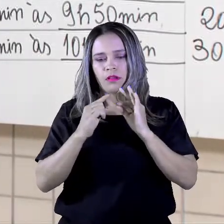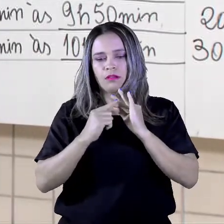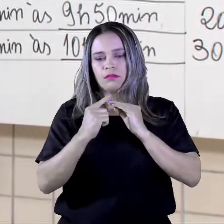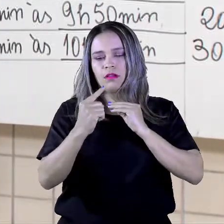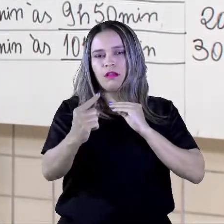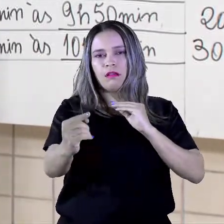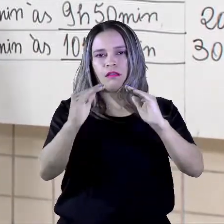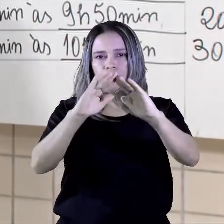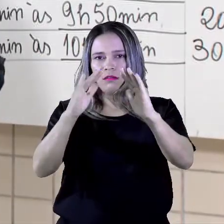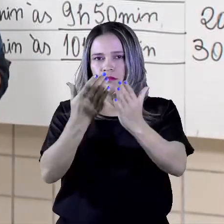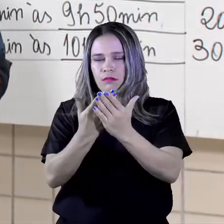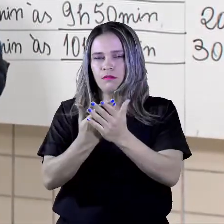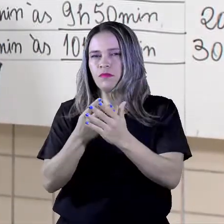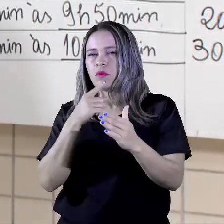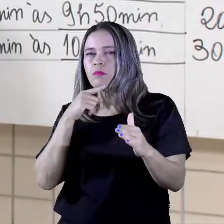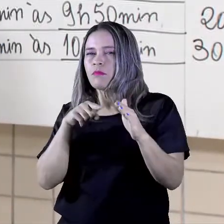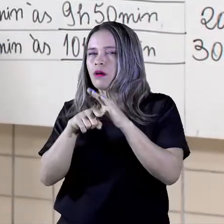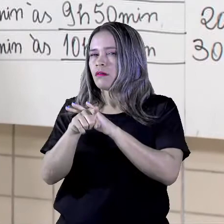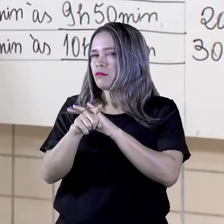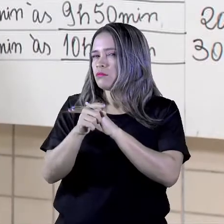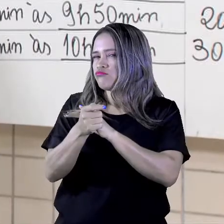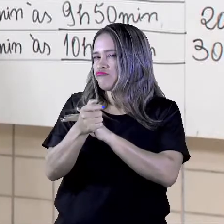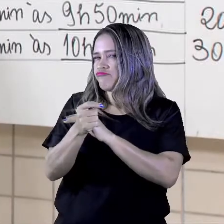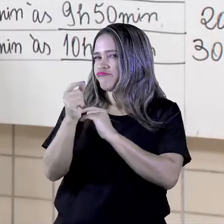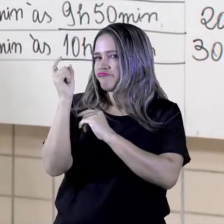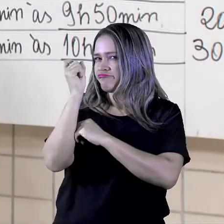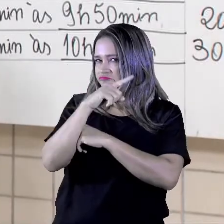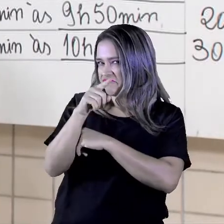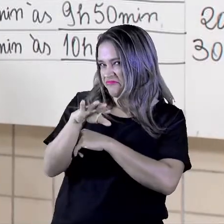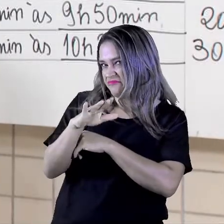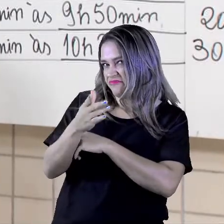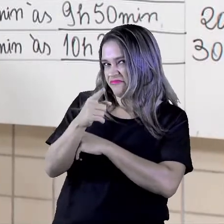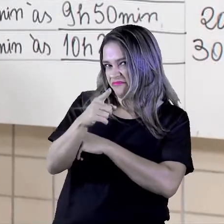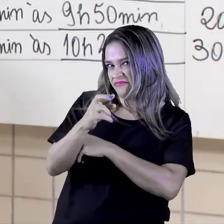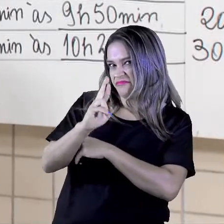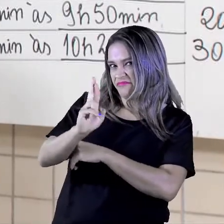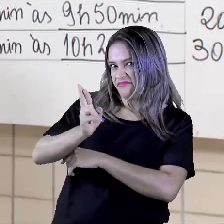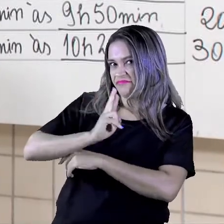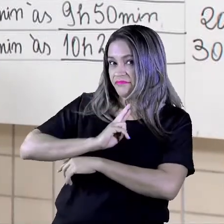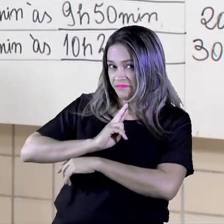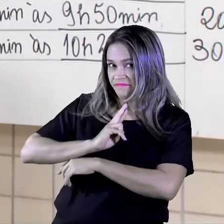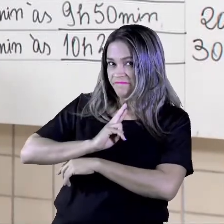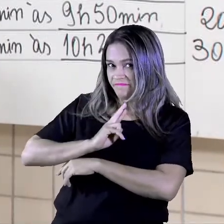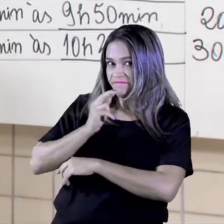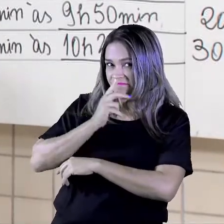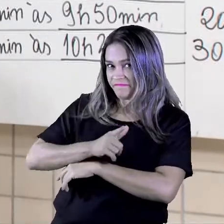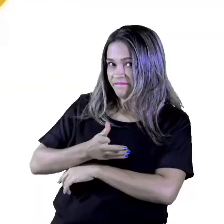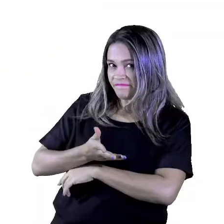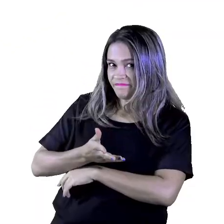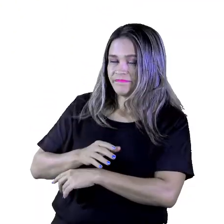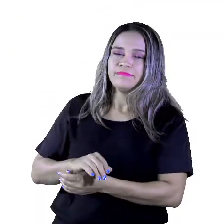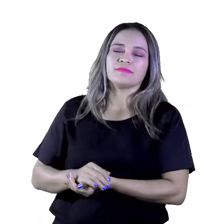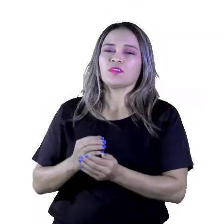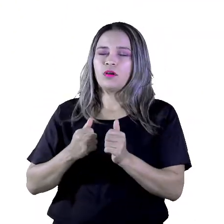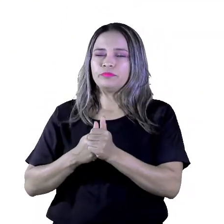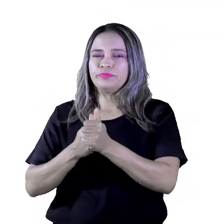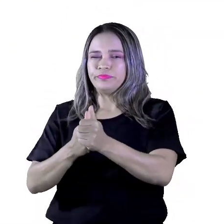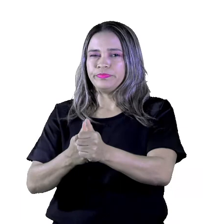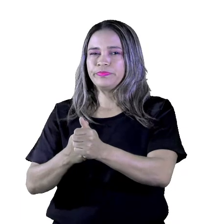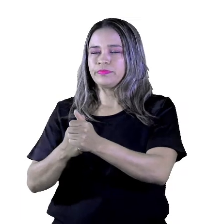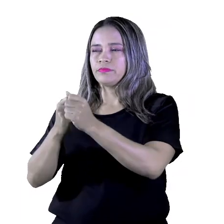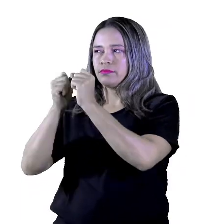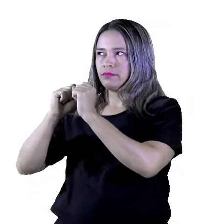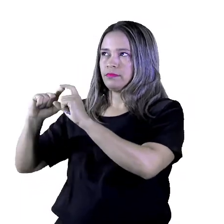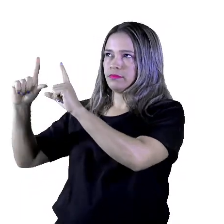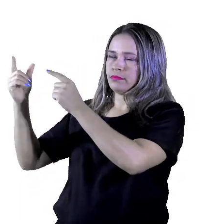fizer uma pergunta um pouco mais difícil para vocês, será que vocês vão conseguir me responder? Olha só, acompanhe no gráfico, no